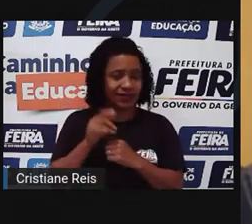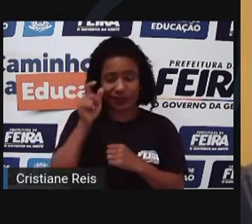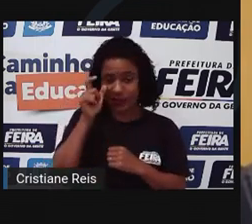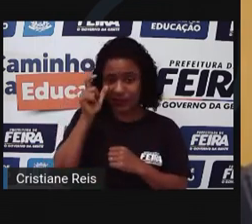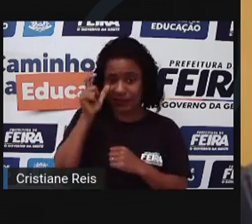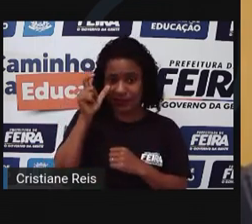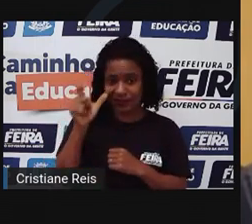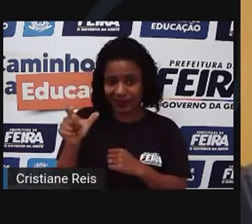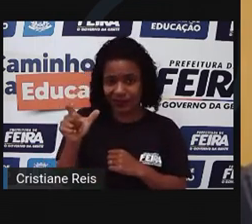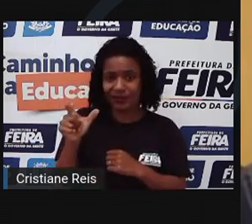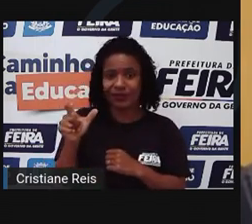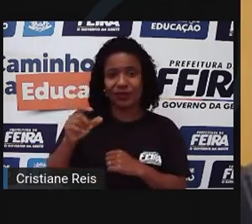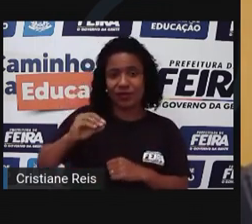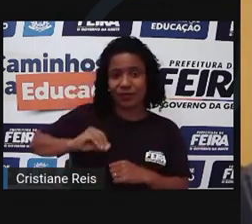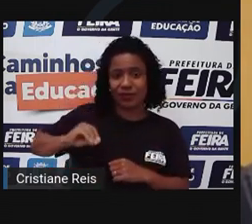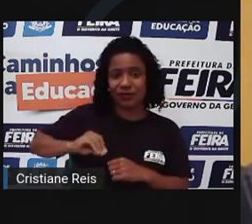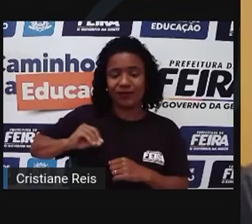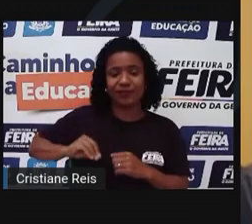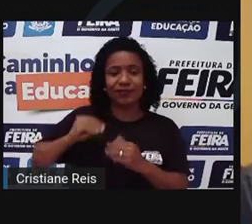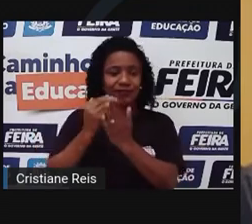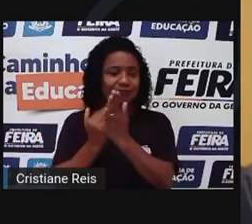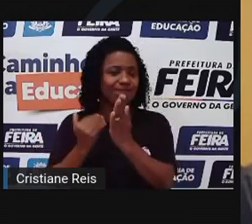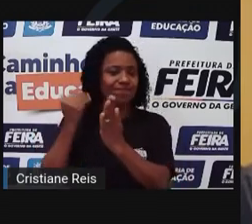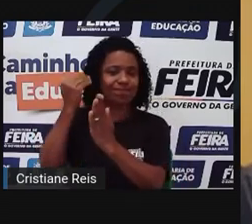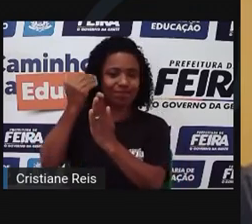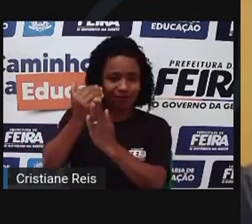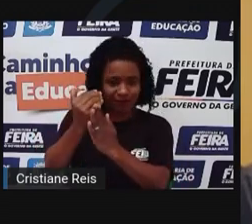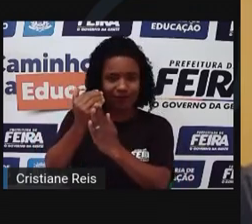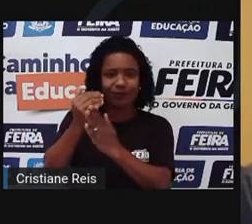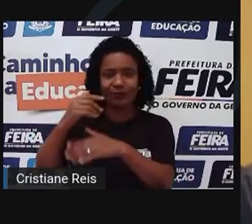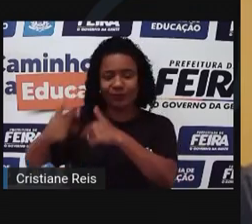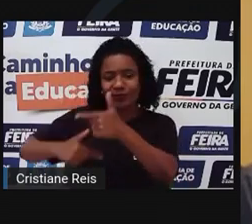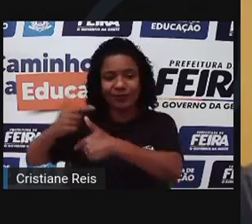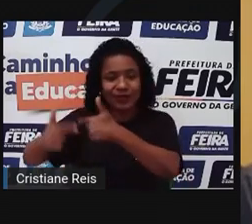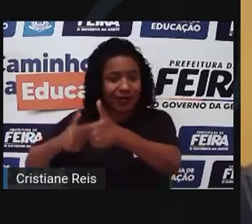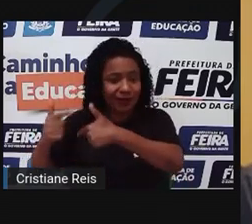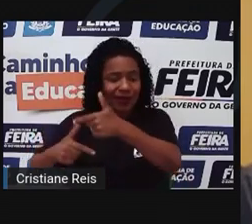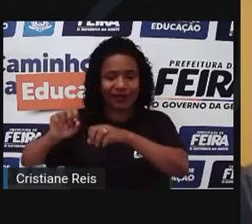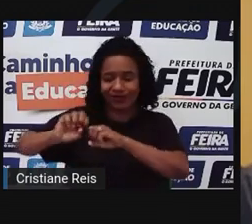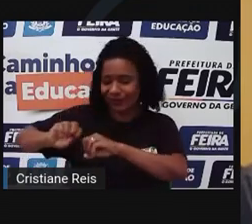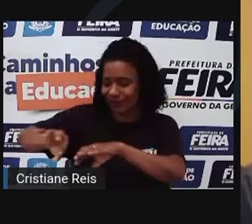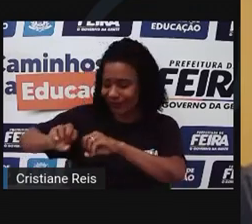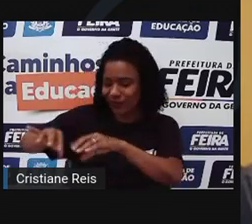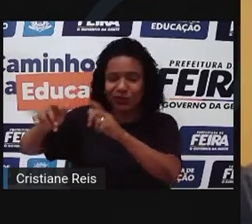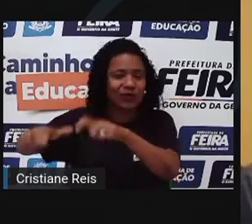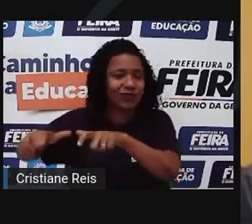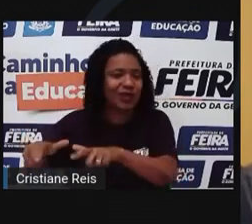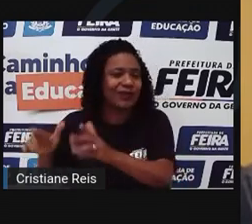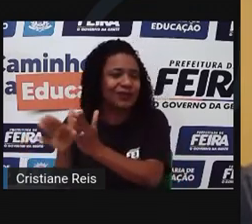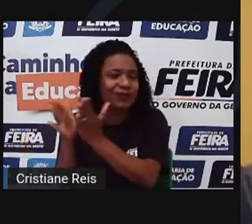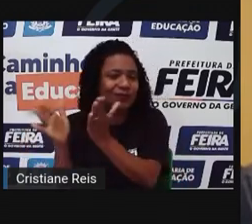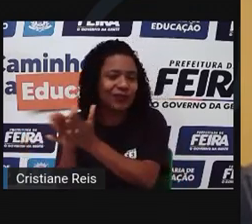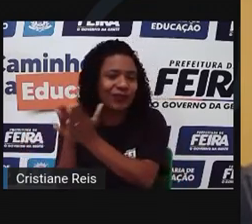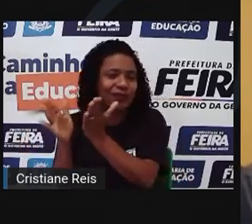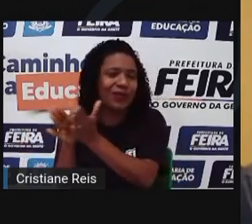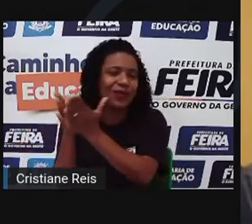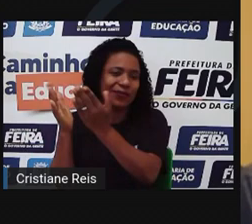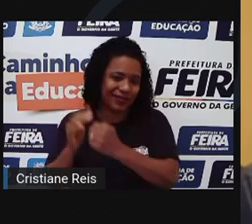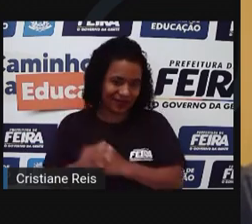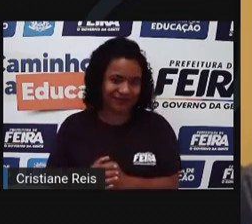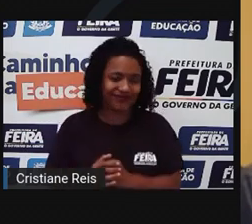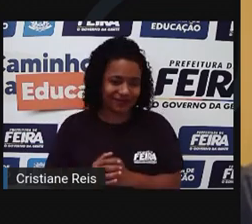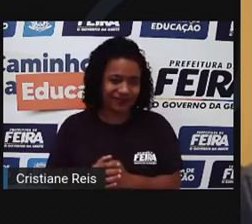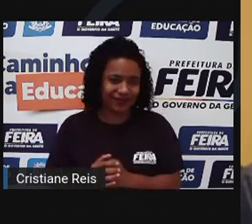dar um bônus salarial para os professores que queiram dar aulas nessas regiões mais de periferia, nas regiões mais